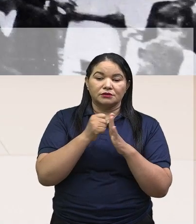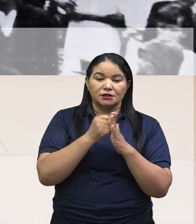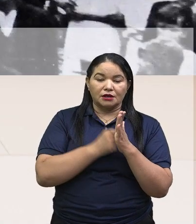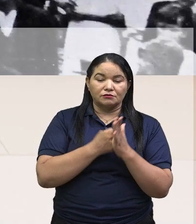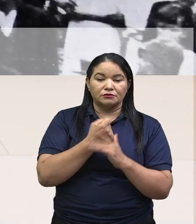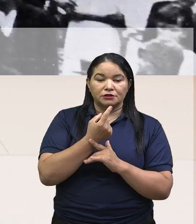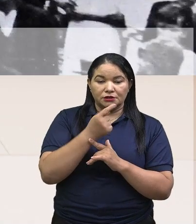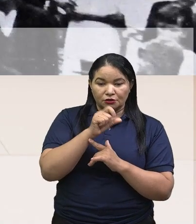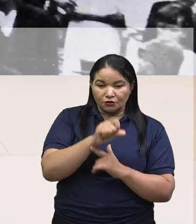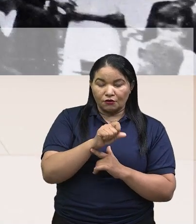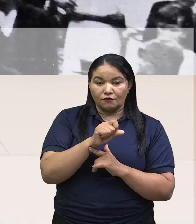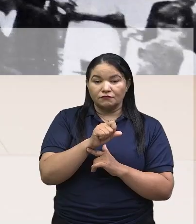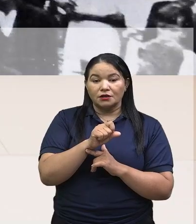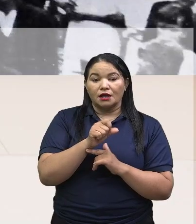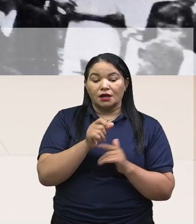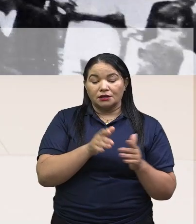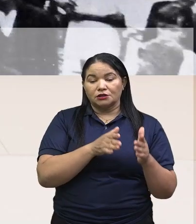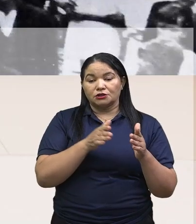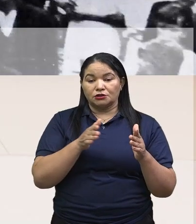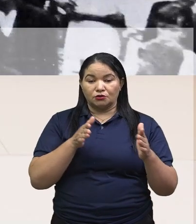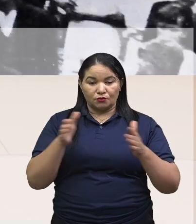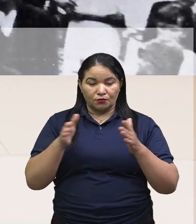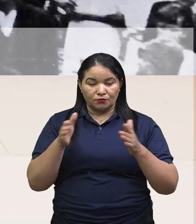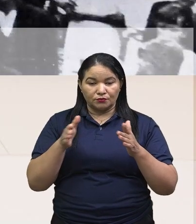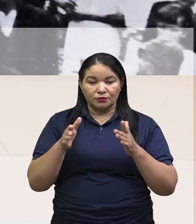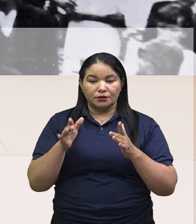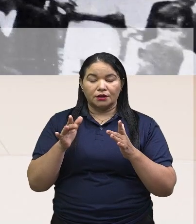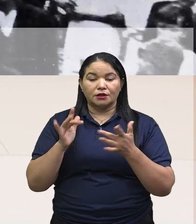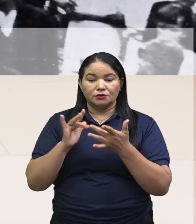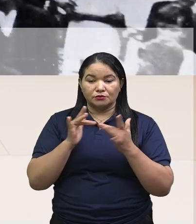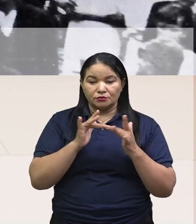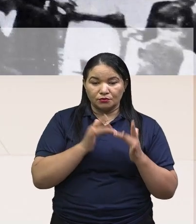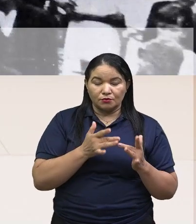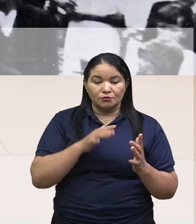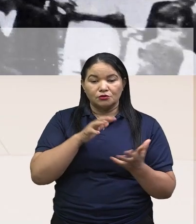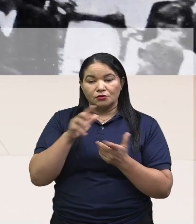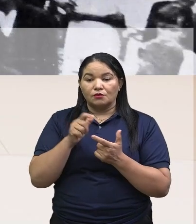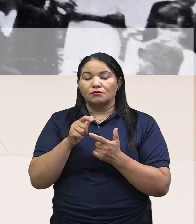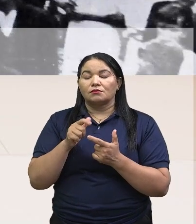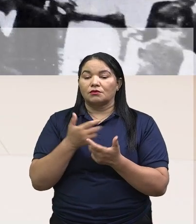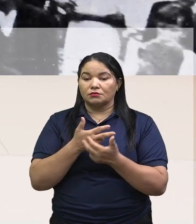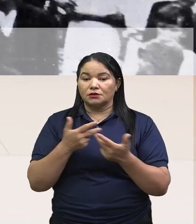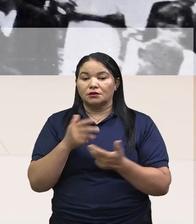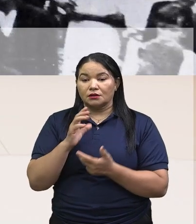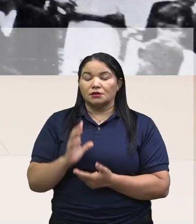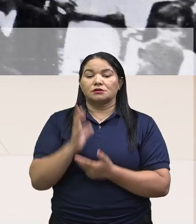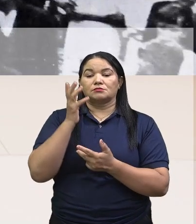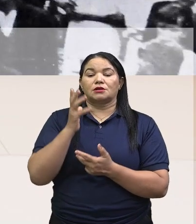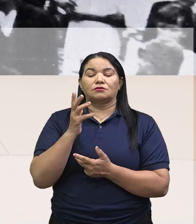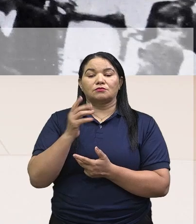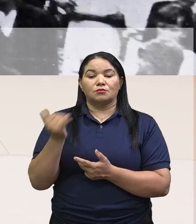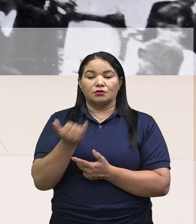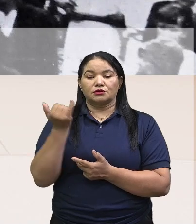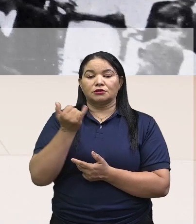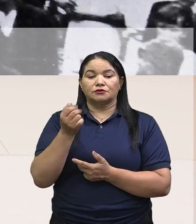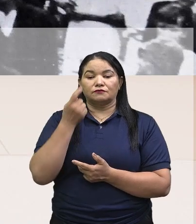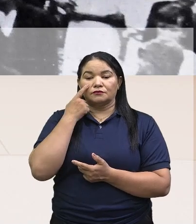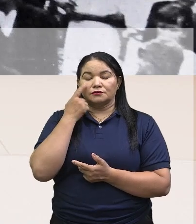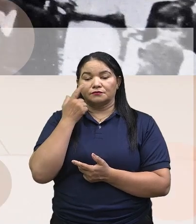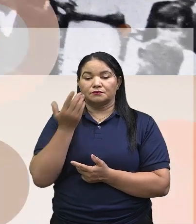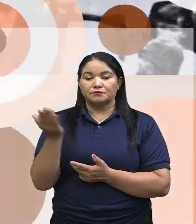temos, dentro do contexto mundial, um fato histórico muito importante, que vamos ver na nossa próxima cartela.